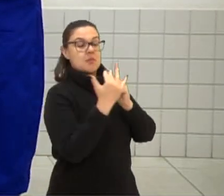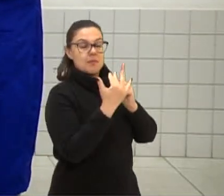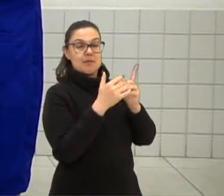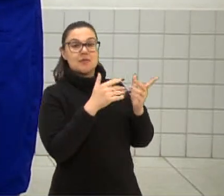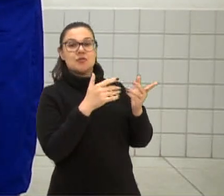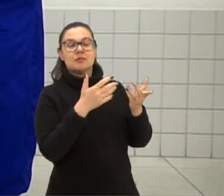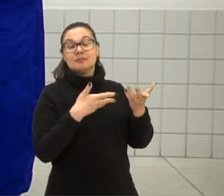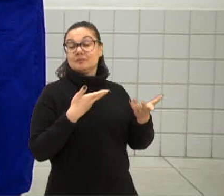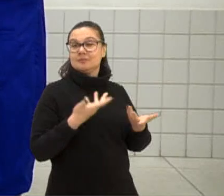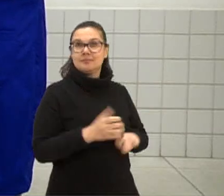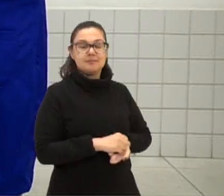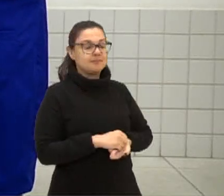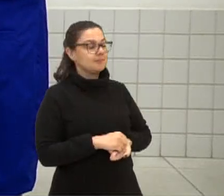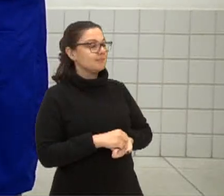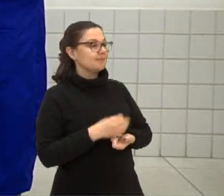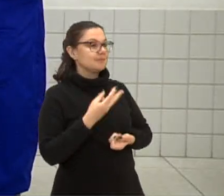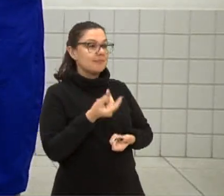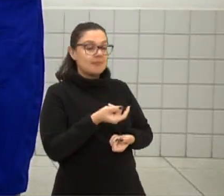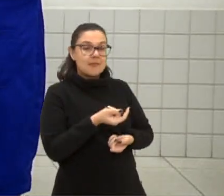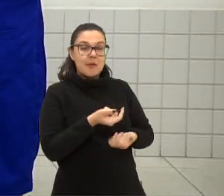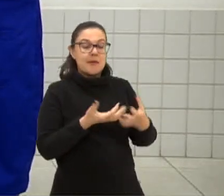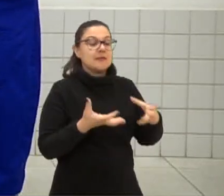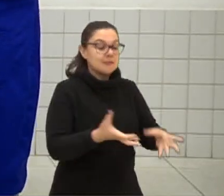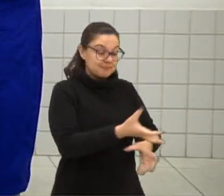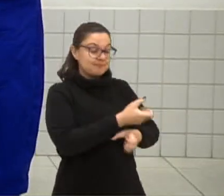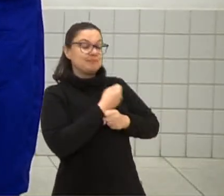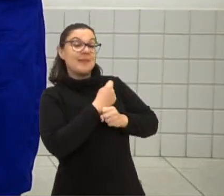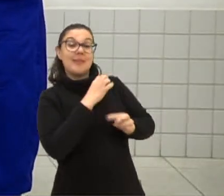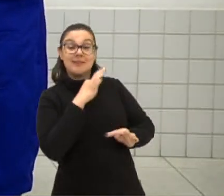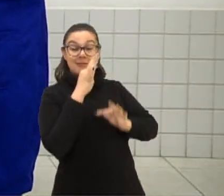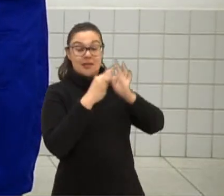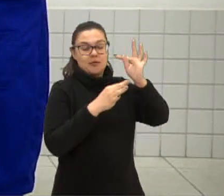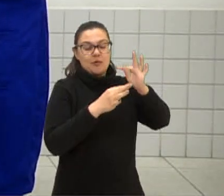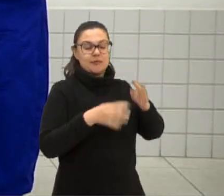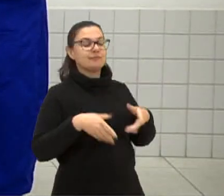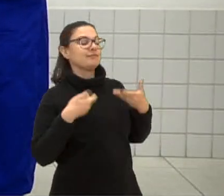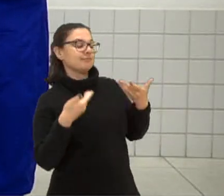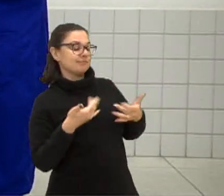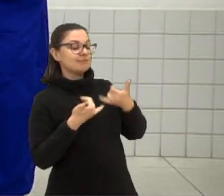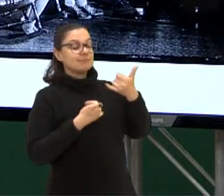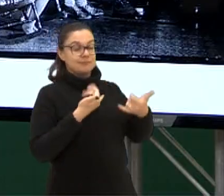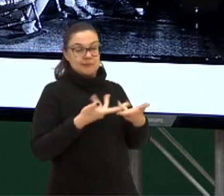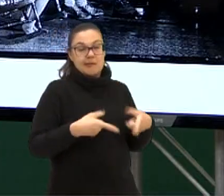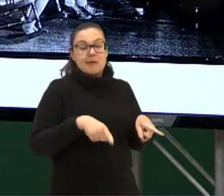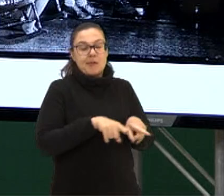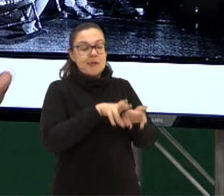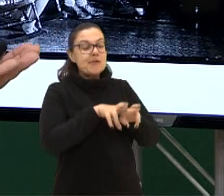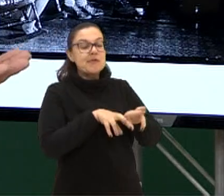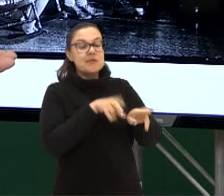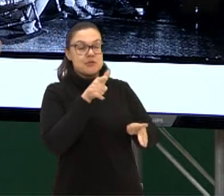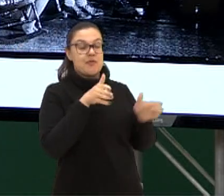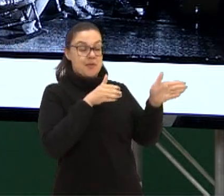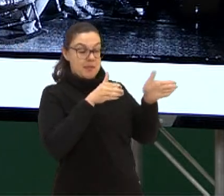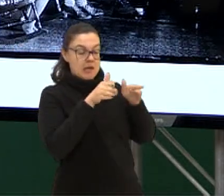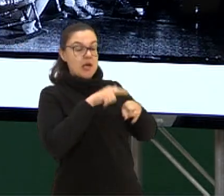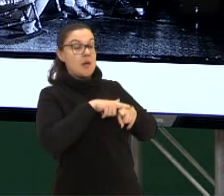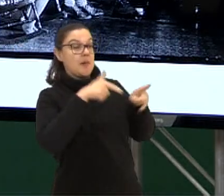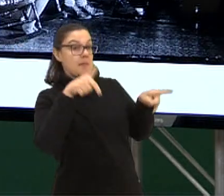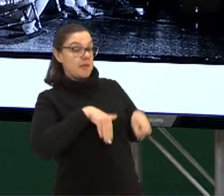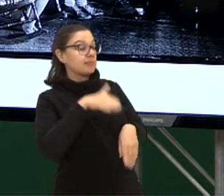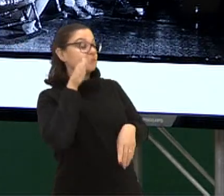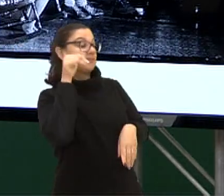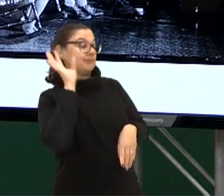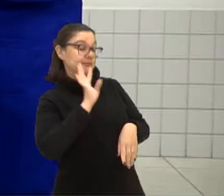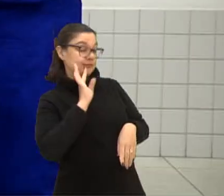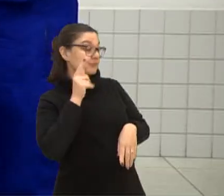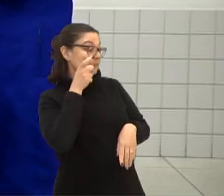acabam se alimentando de tecnologias Sim. e de entretenimento. É diferente dessa época, mas é muito interessante ver essa fotografia,